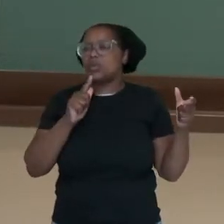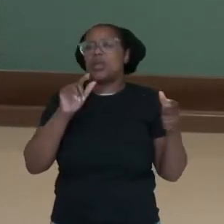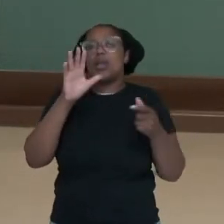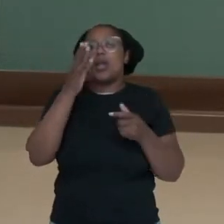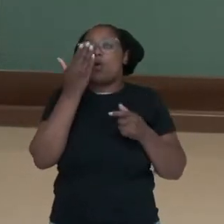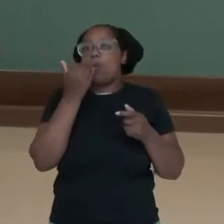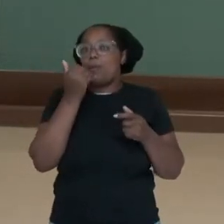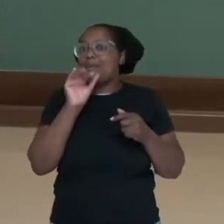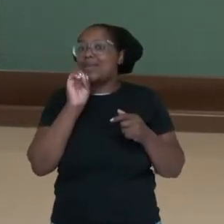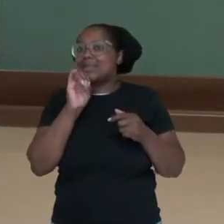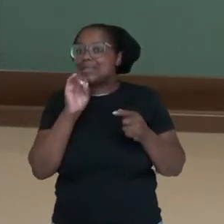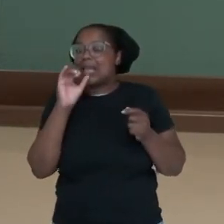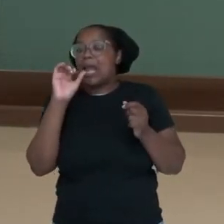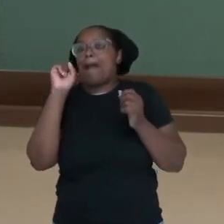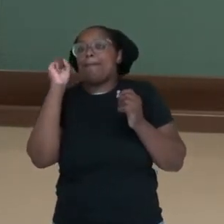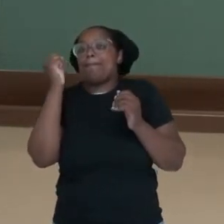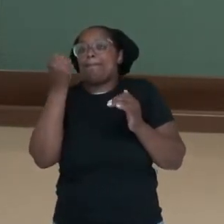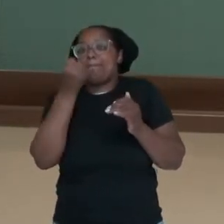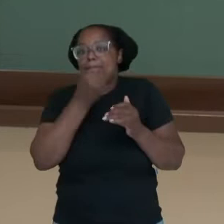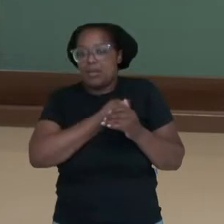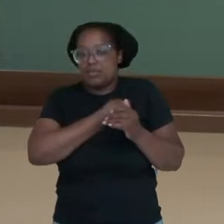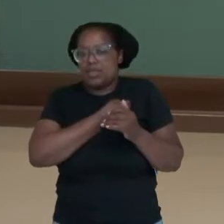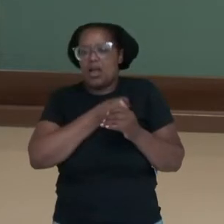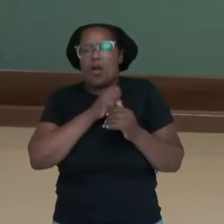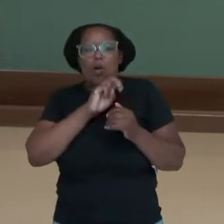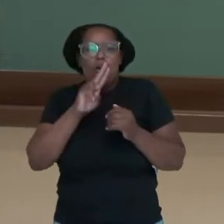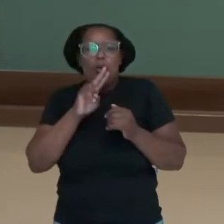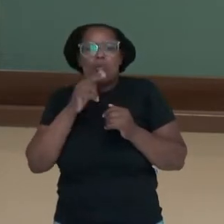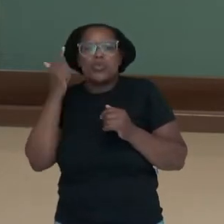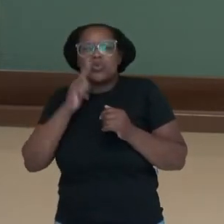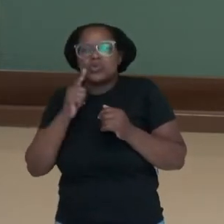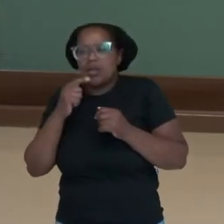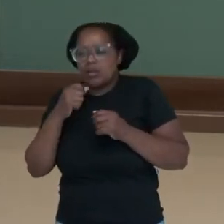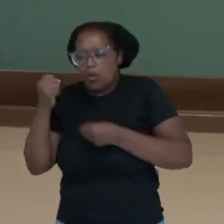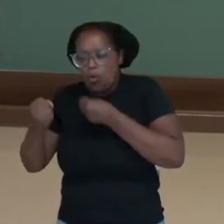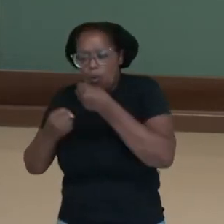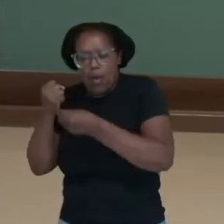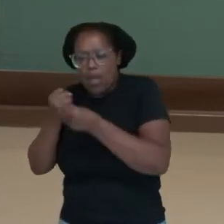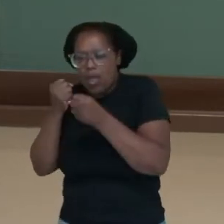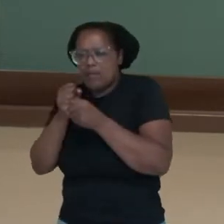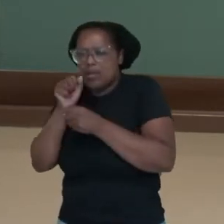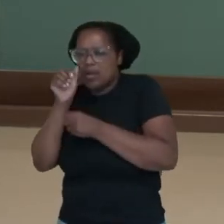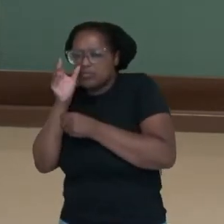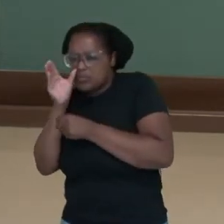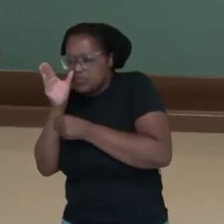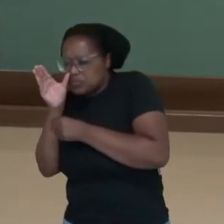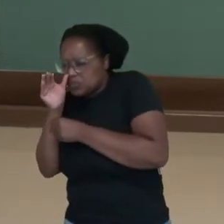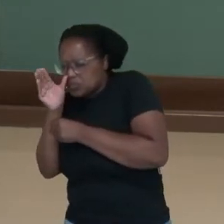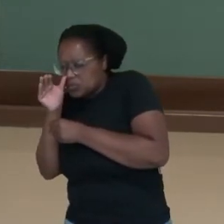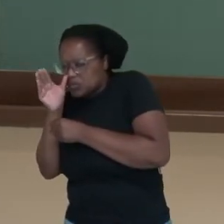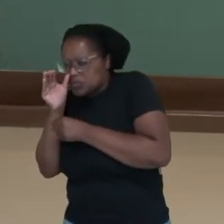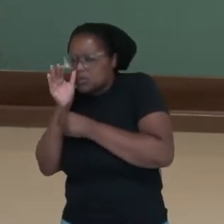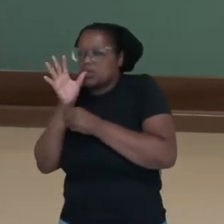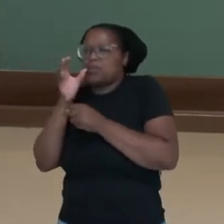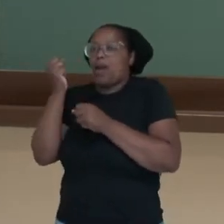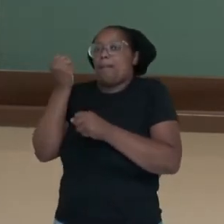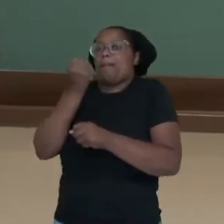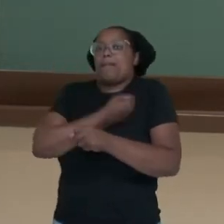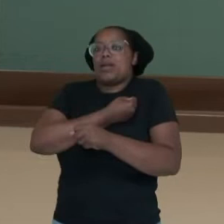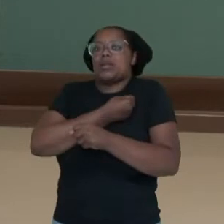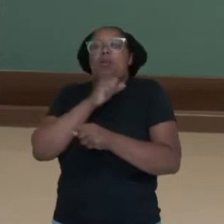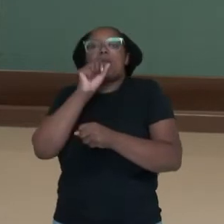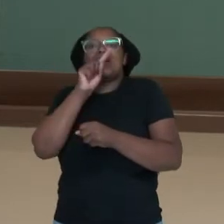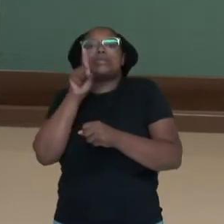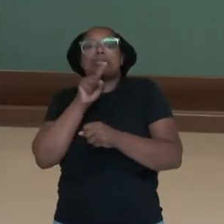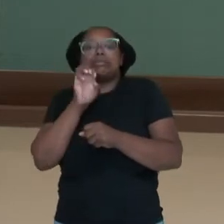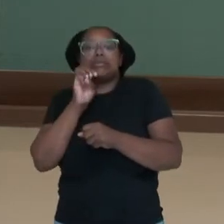menor. Ah, mas será que ele consegue caçar uma zebra? Com certeza. Então, claro que alguns